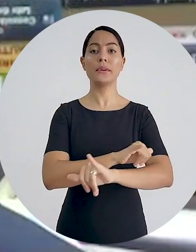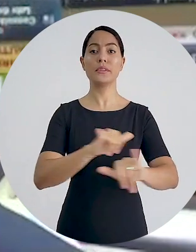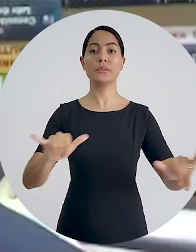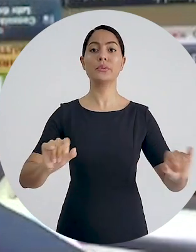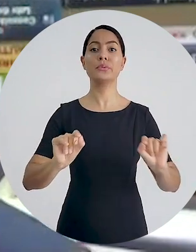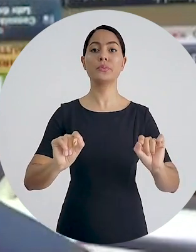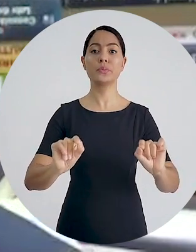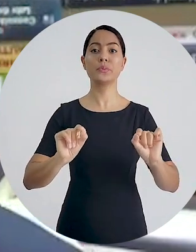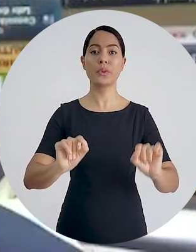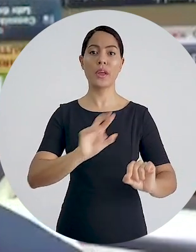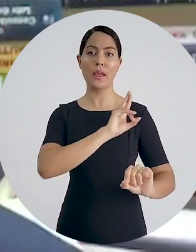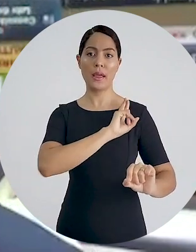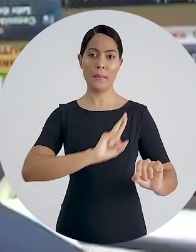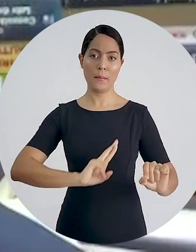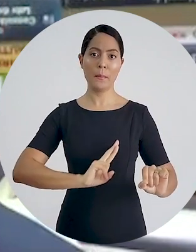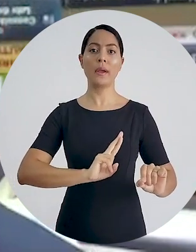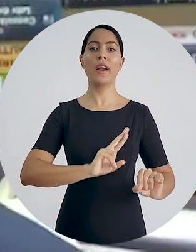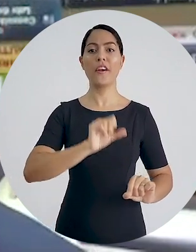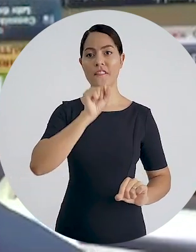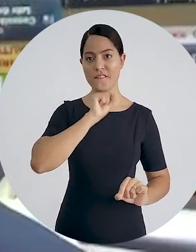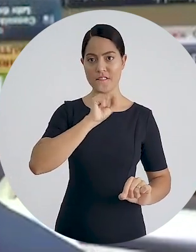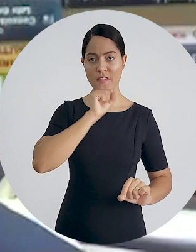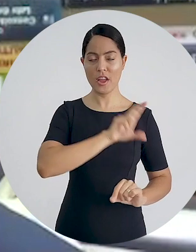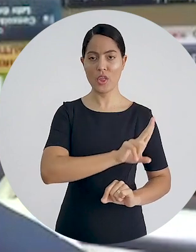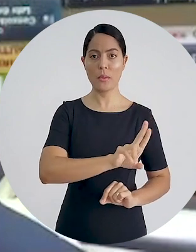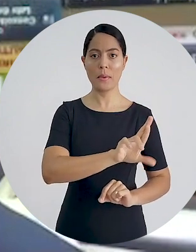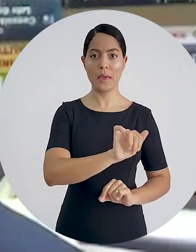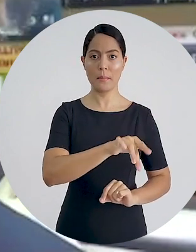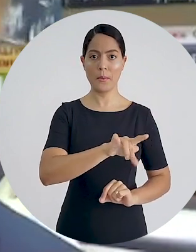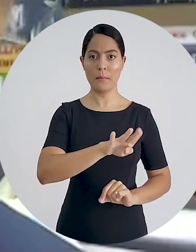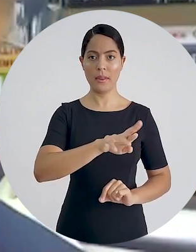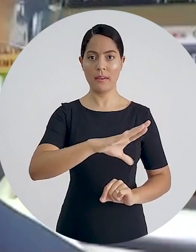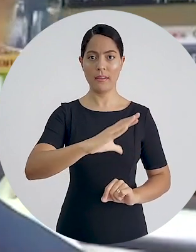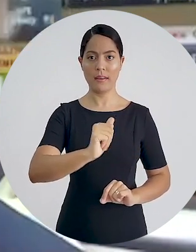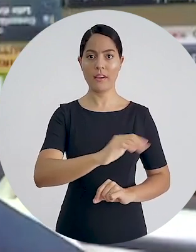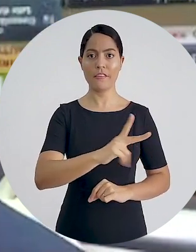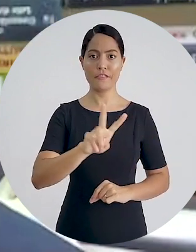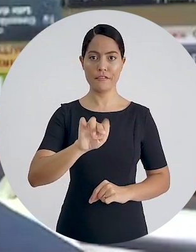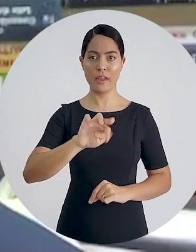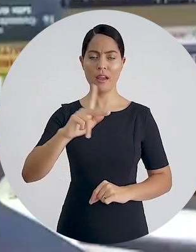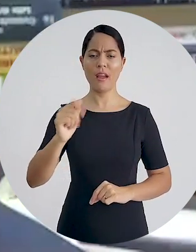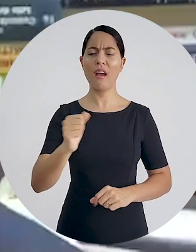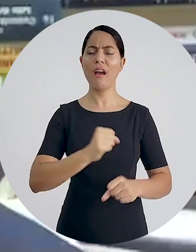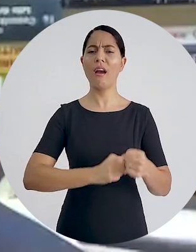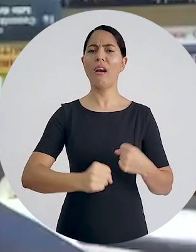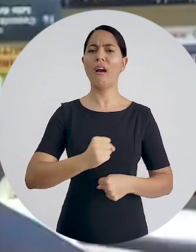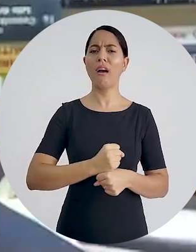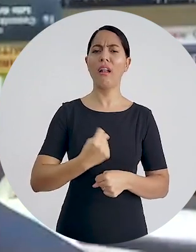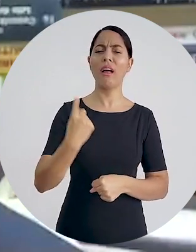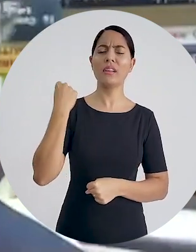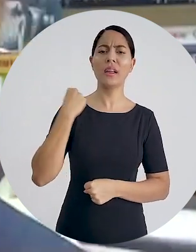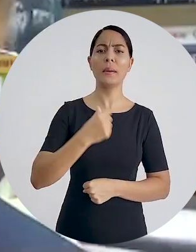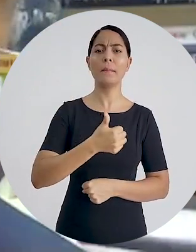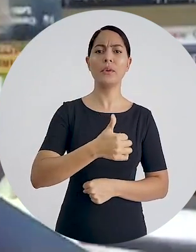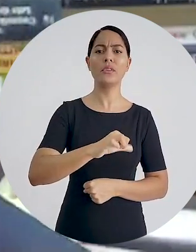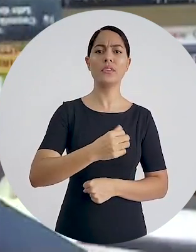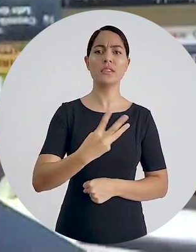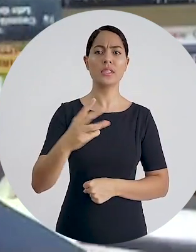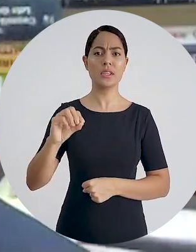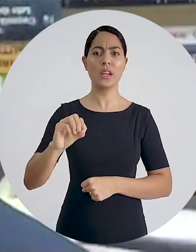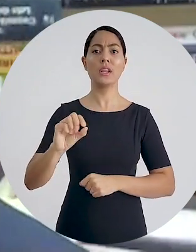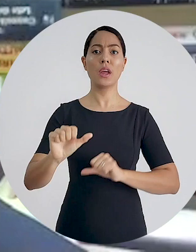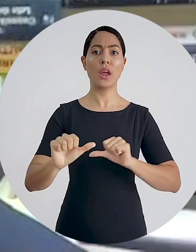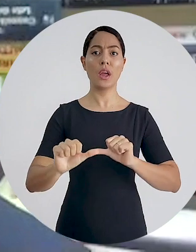ser reconhecida ou chamada de República Velha, quando em 1930